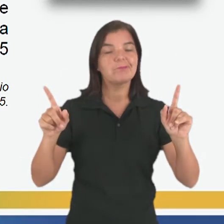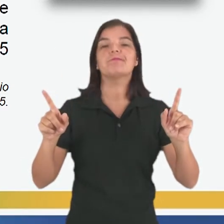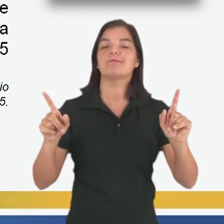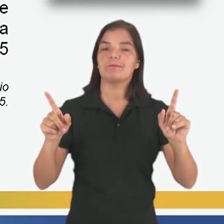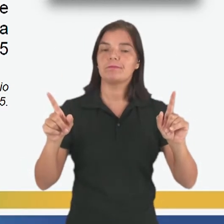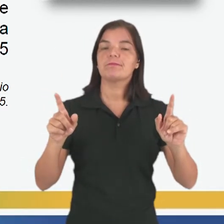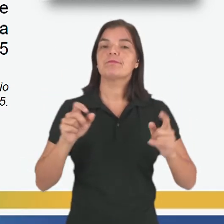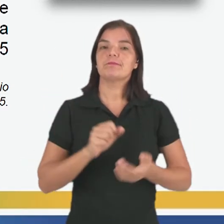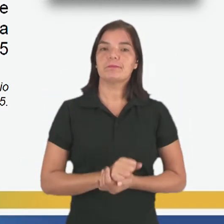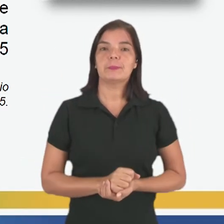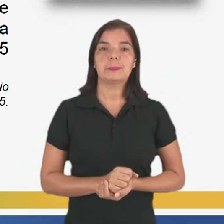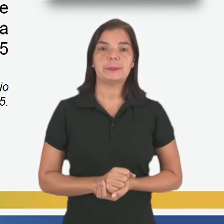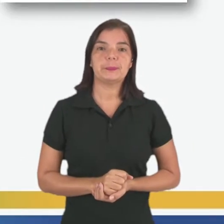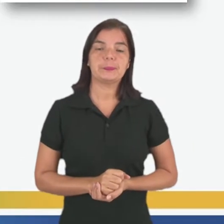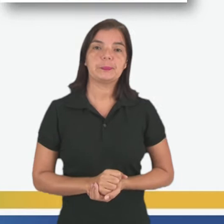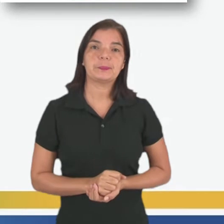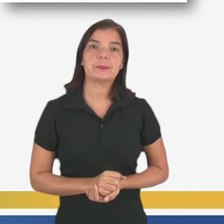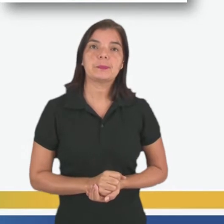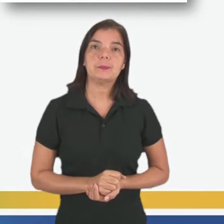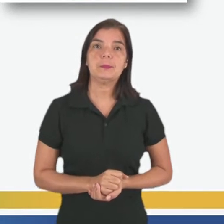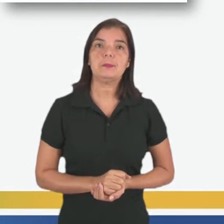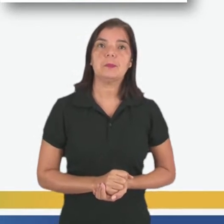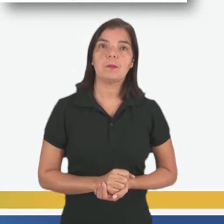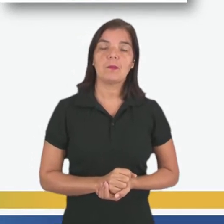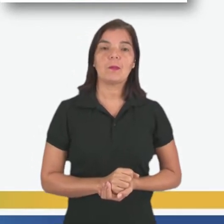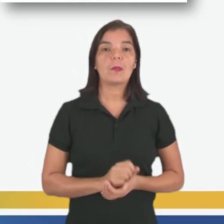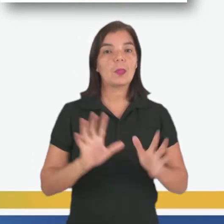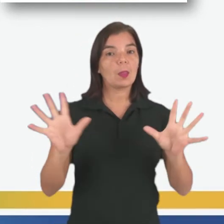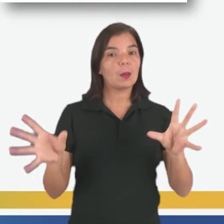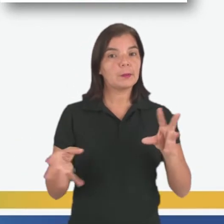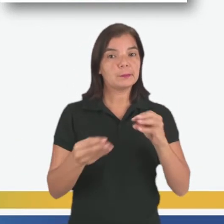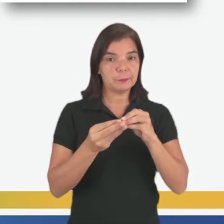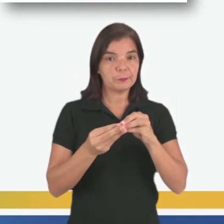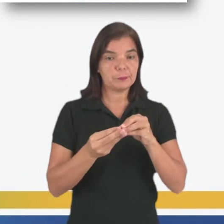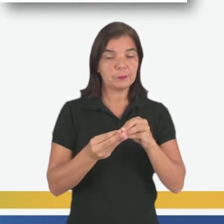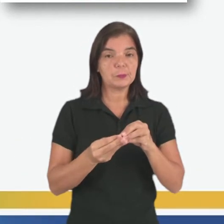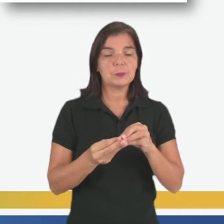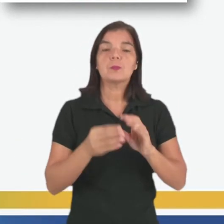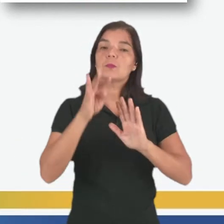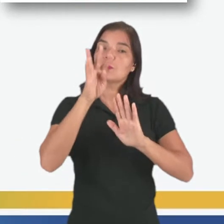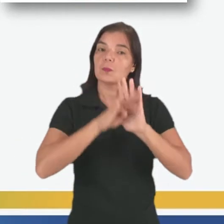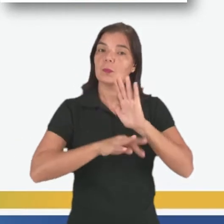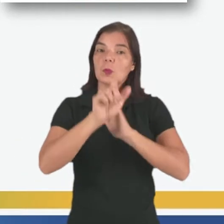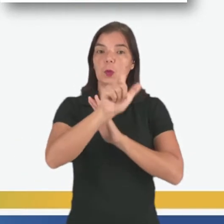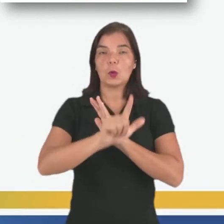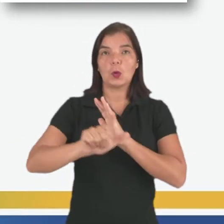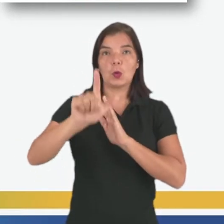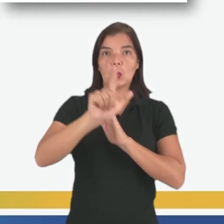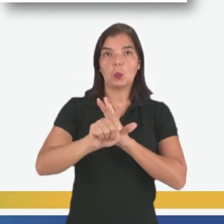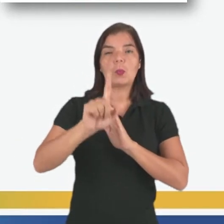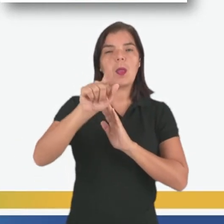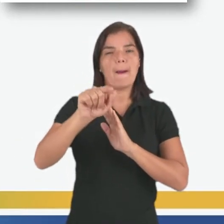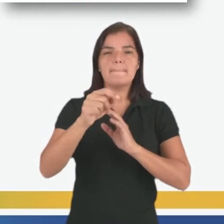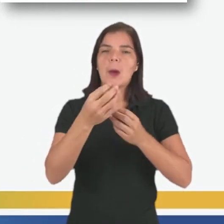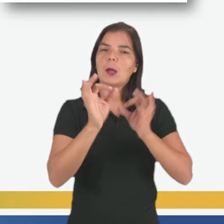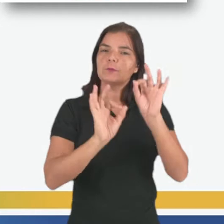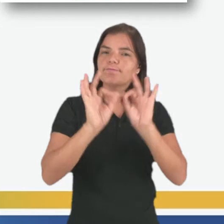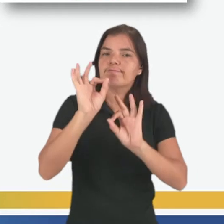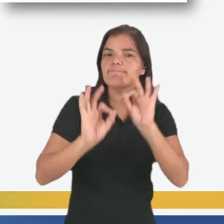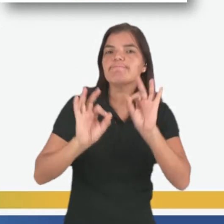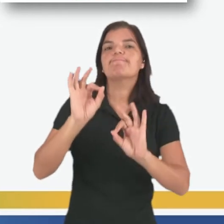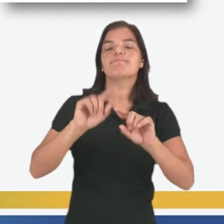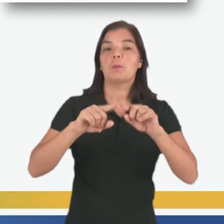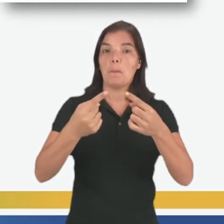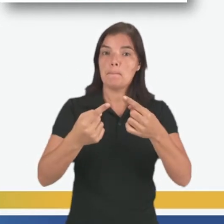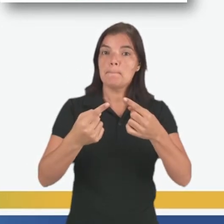com a função bem diferente uma da outra, tá? Resumindo, o texto literário é mais artístico e com